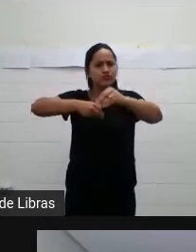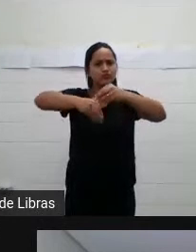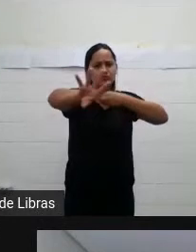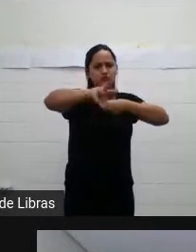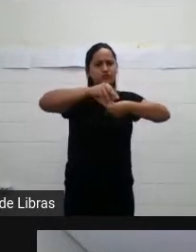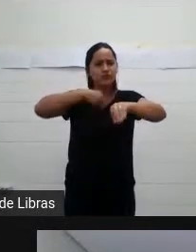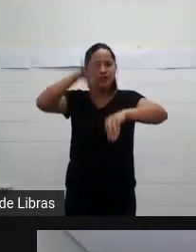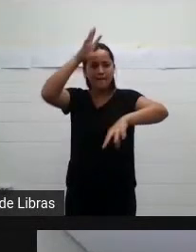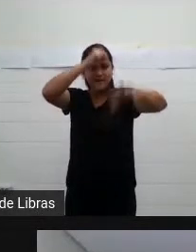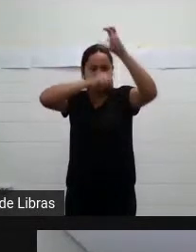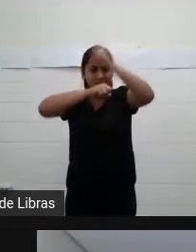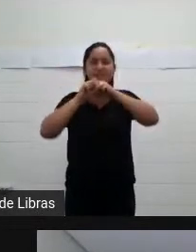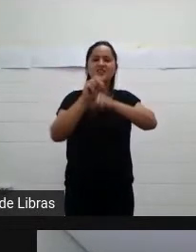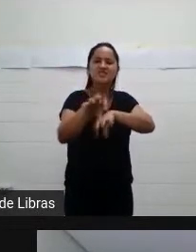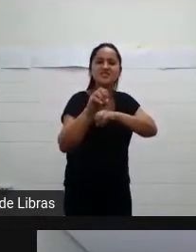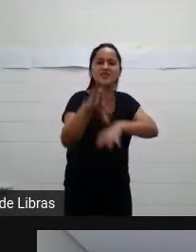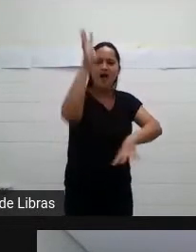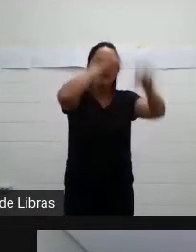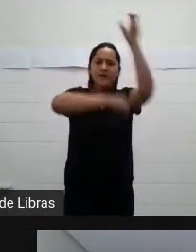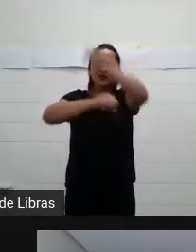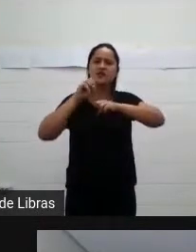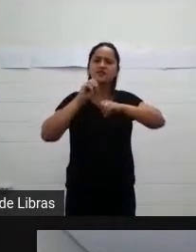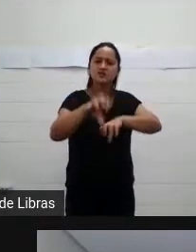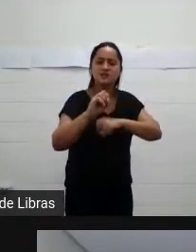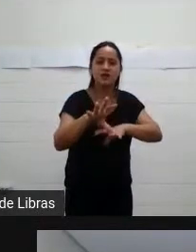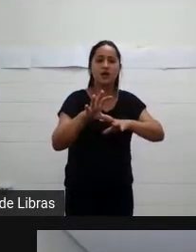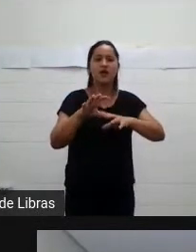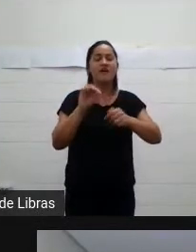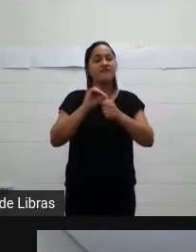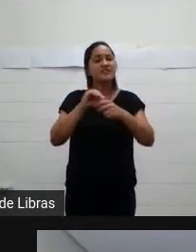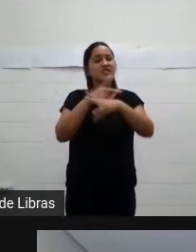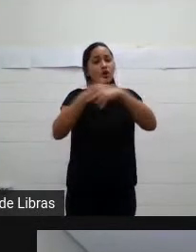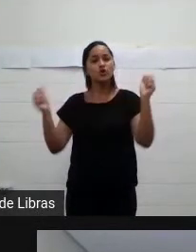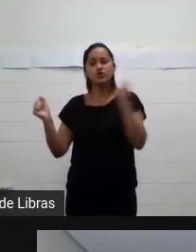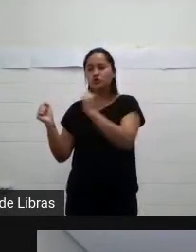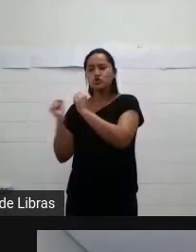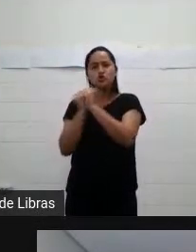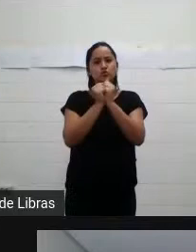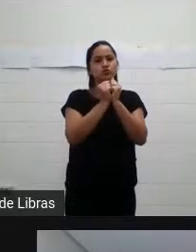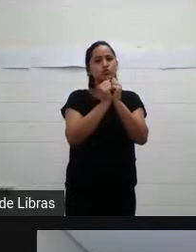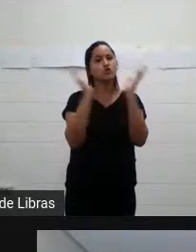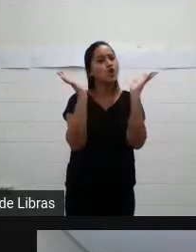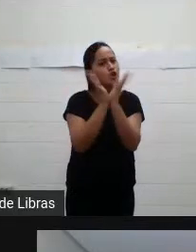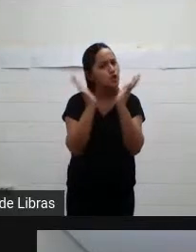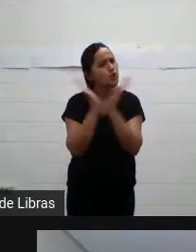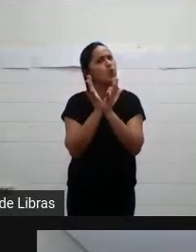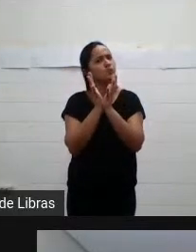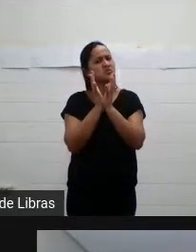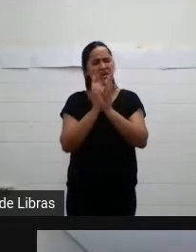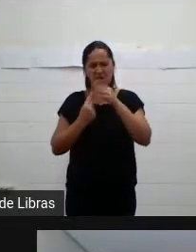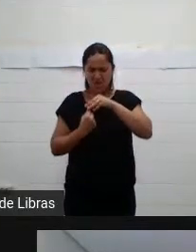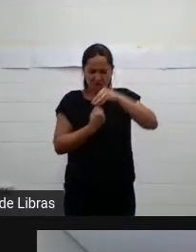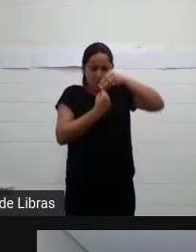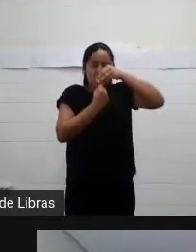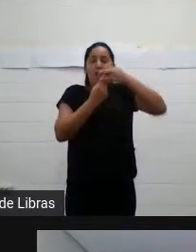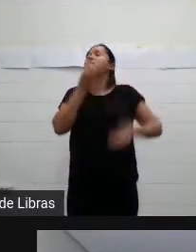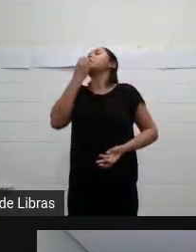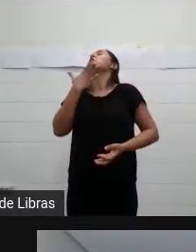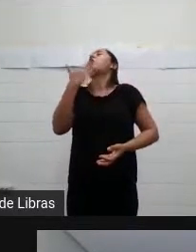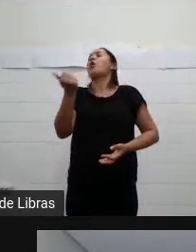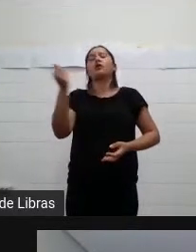temos que ter a missão de fazermos coletivamente. Vamos deixar de lado as nossas individualidades e vamos partir